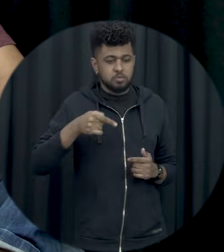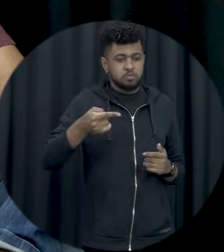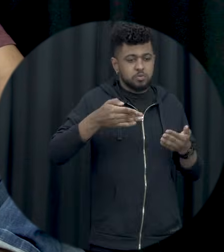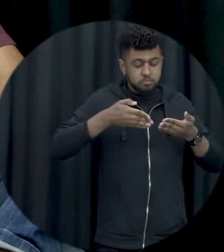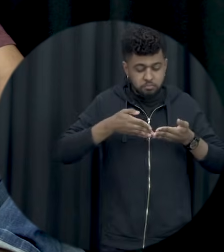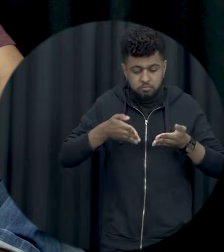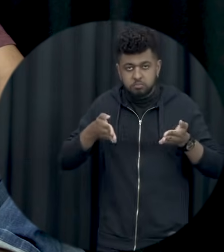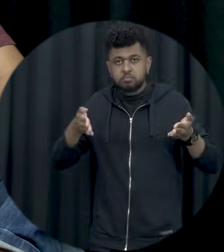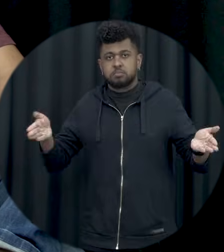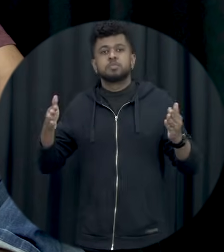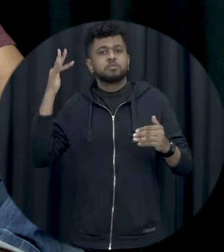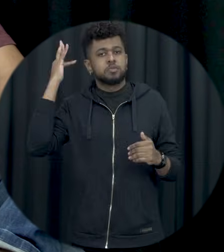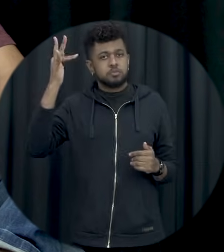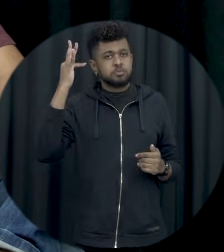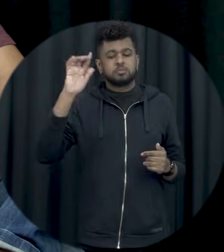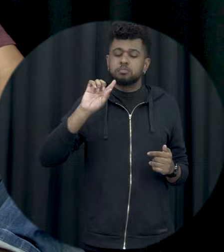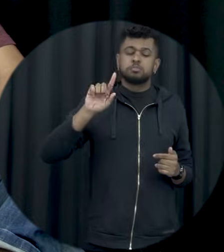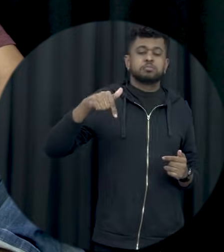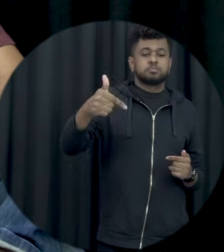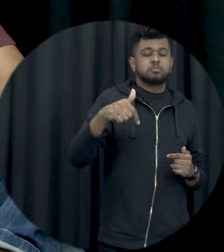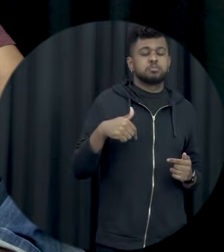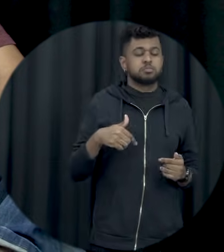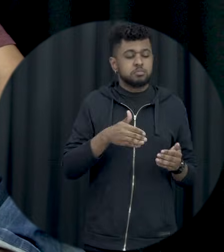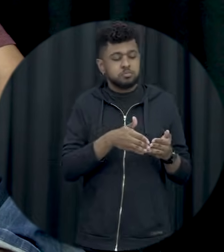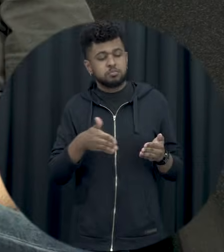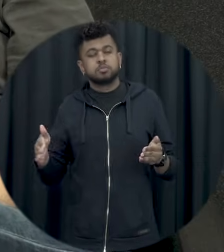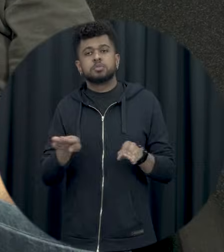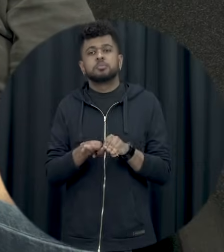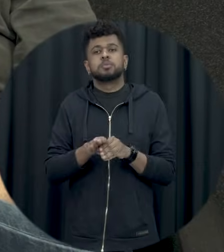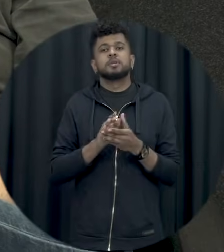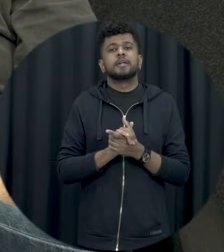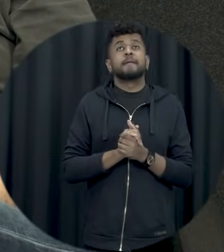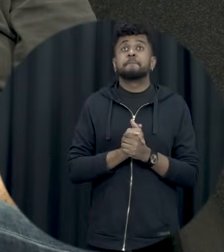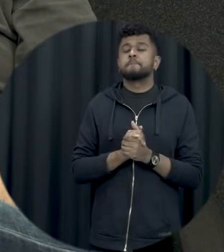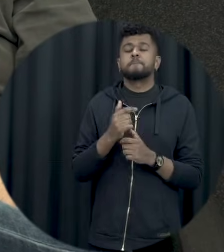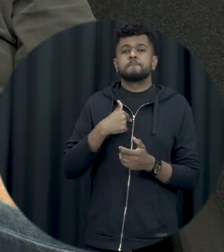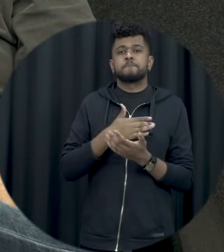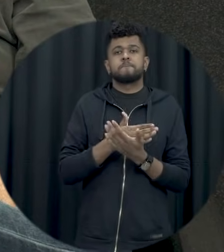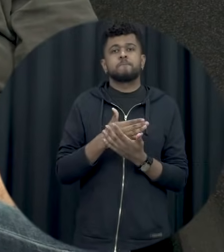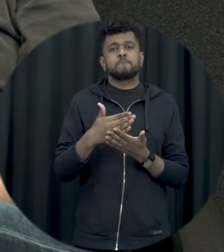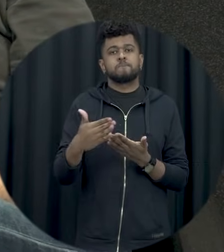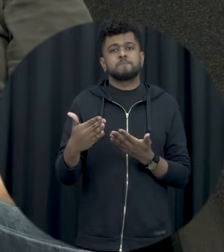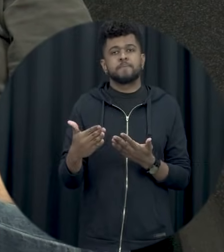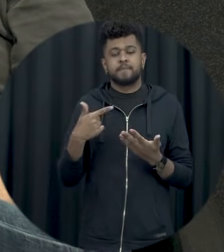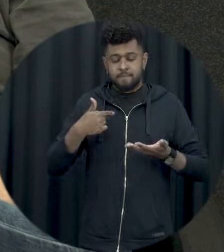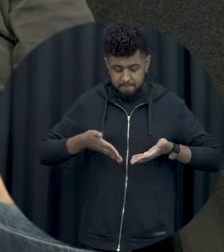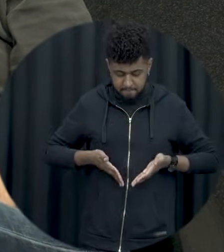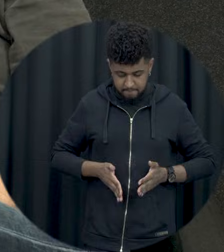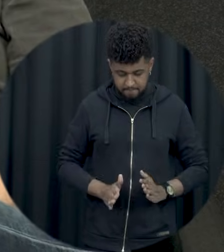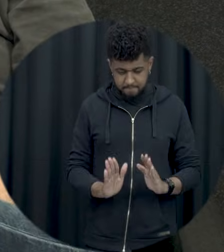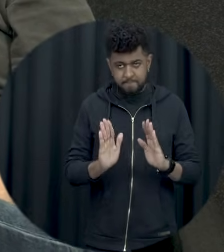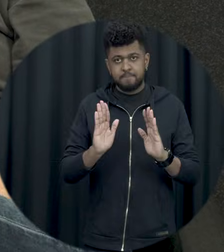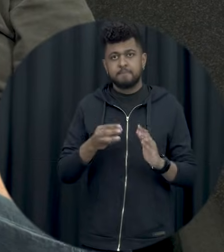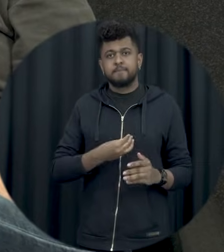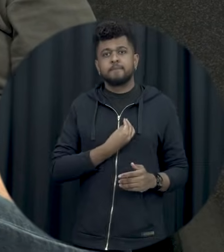para uma graduação e a gente vai depois puxar essa história também. Então, eu nasci, né, e comecei a